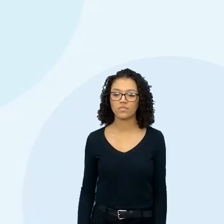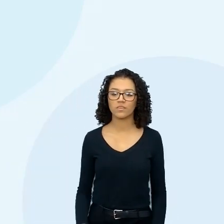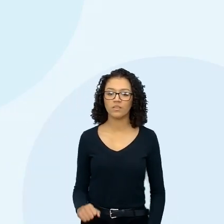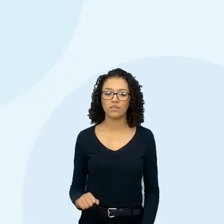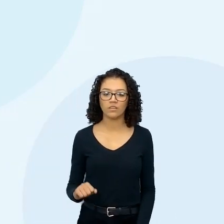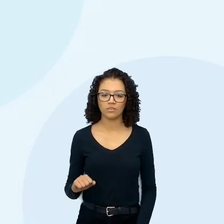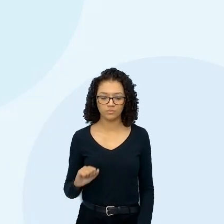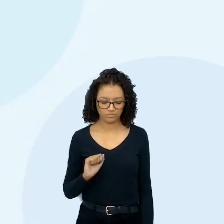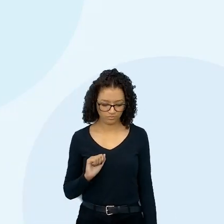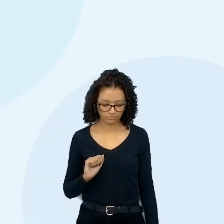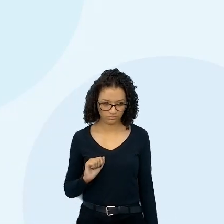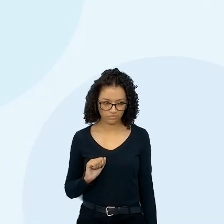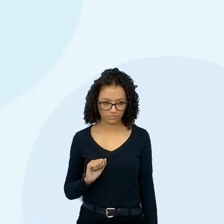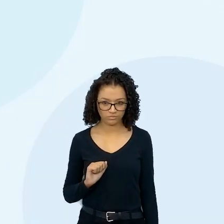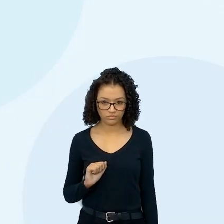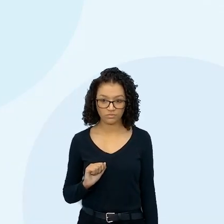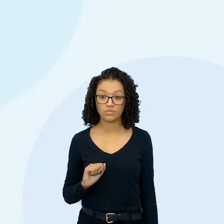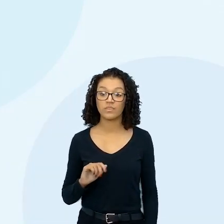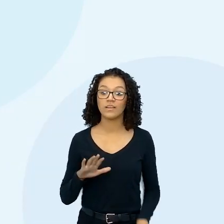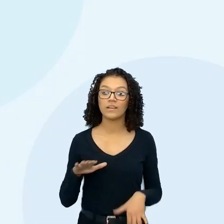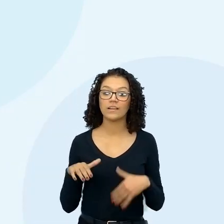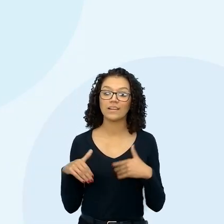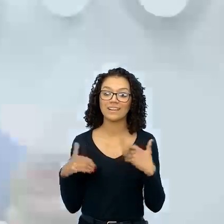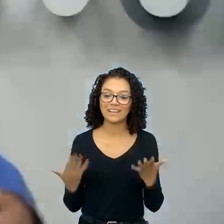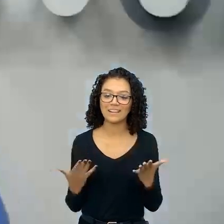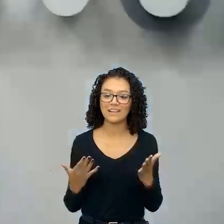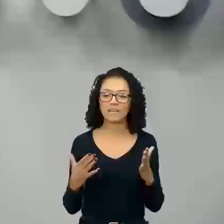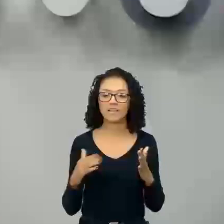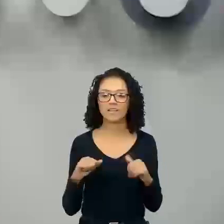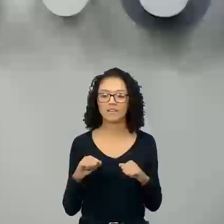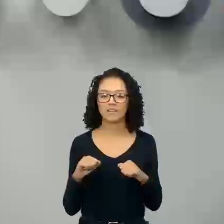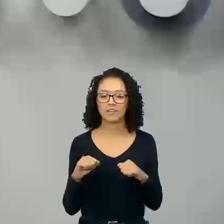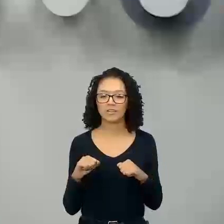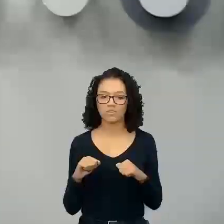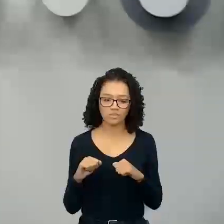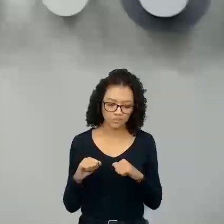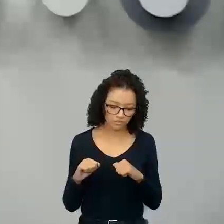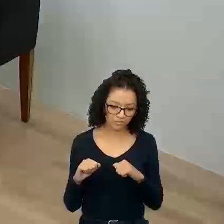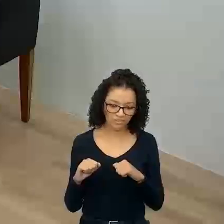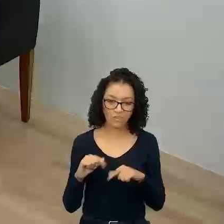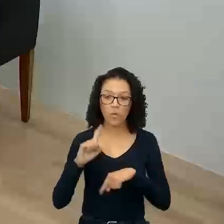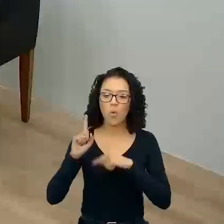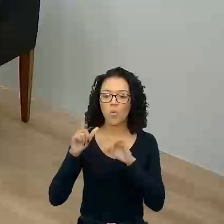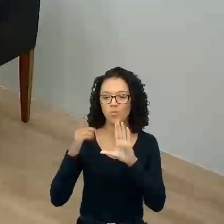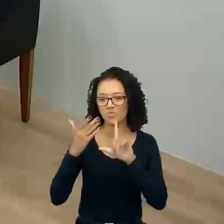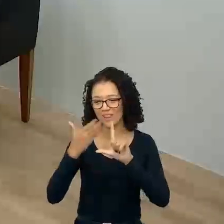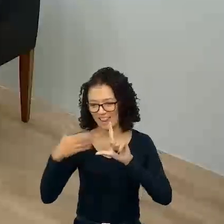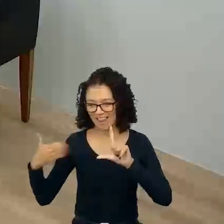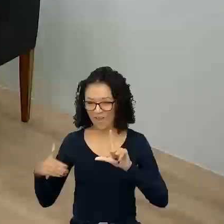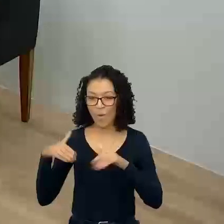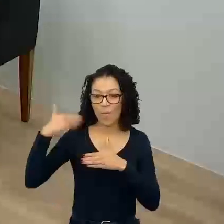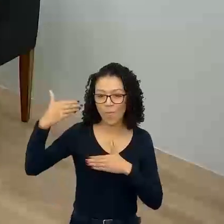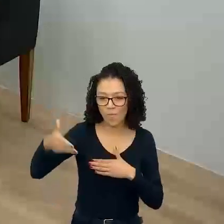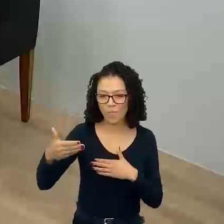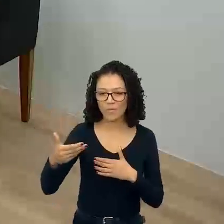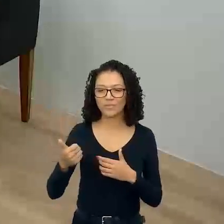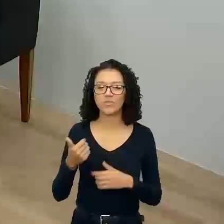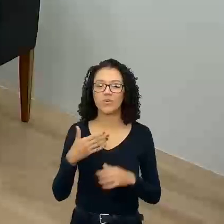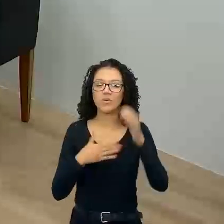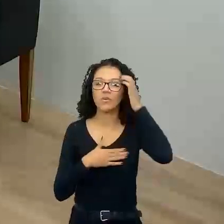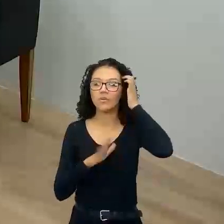ato infracional. Então, esse marco legal, pode falar, Juliette? Eu não ia falar para o próximo slide, sim, porque também tem os marcos legais, mas por